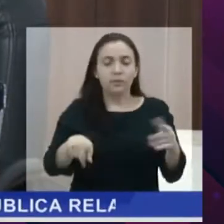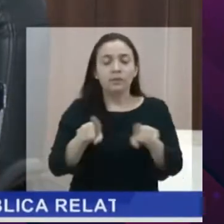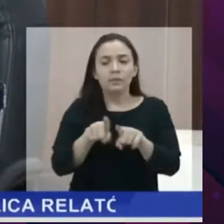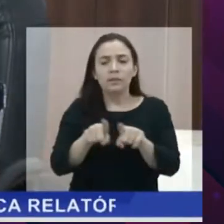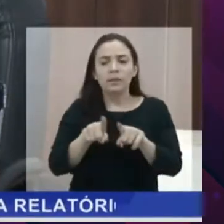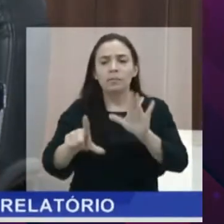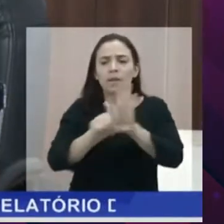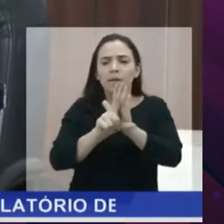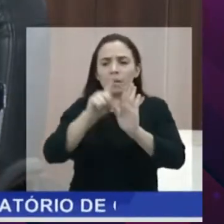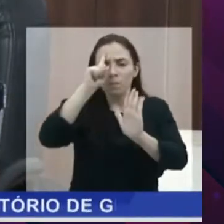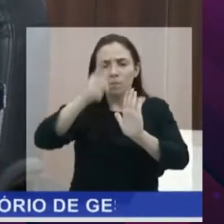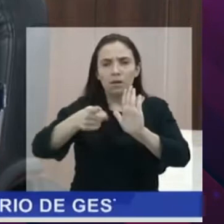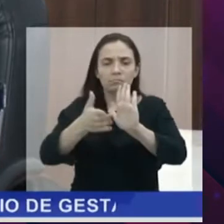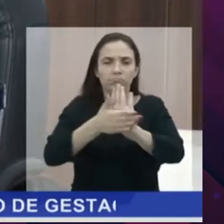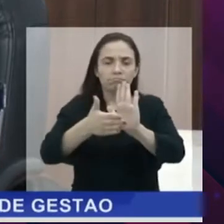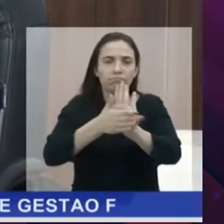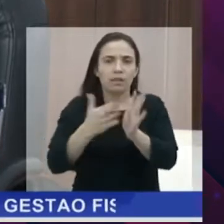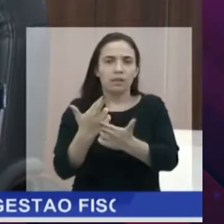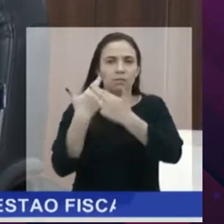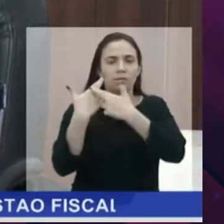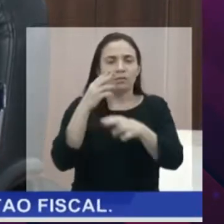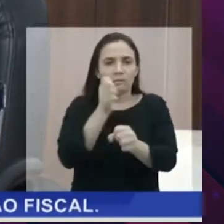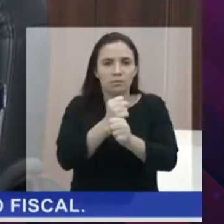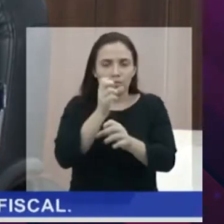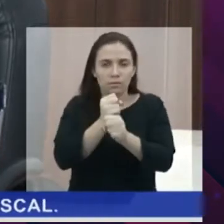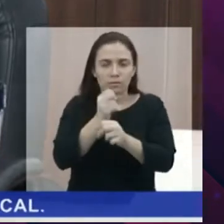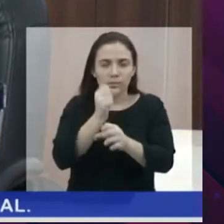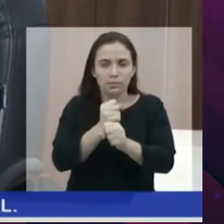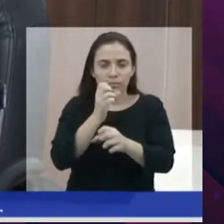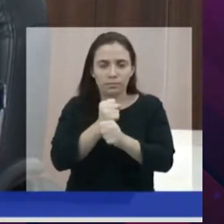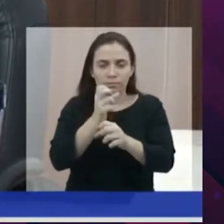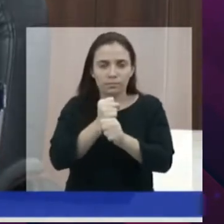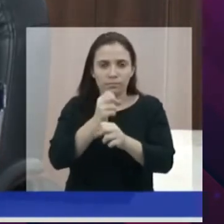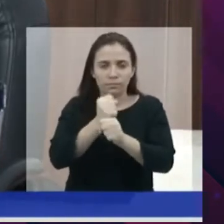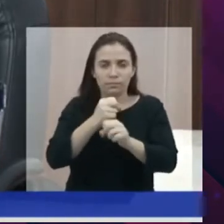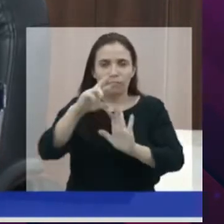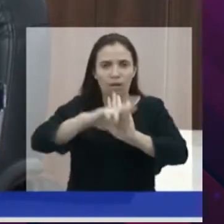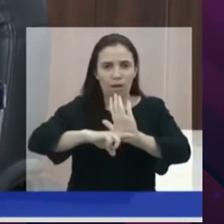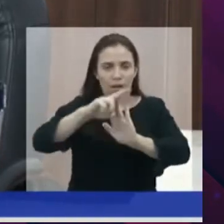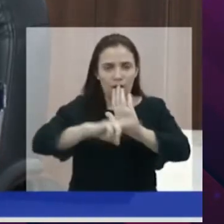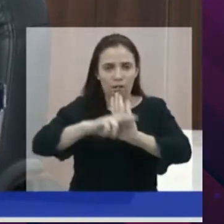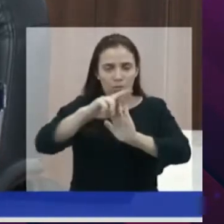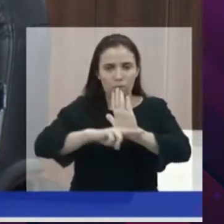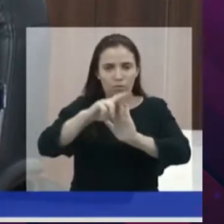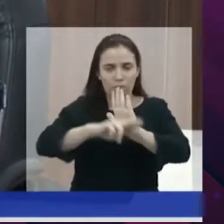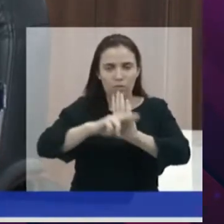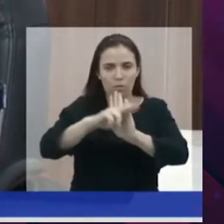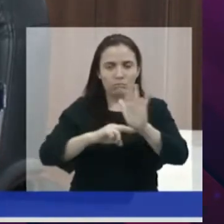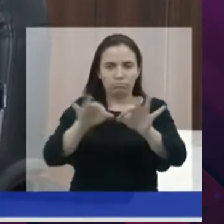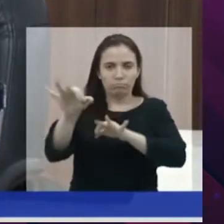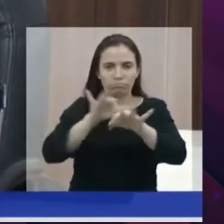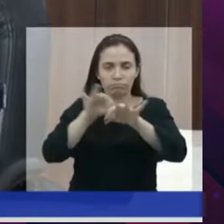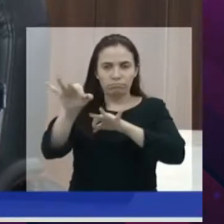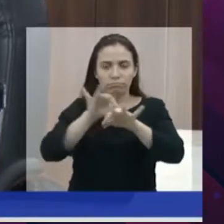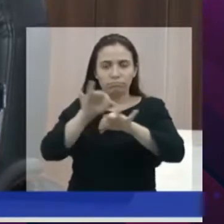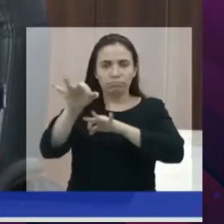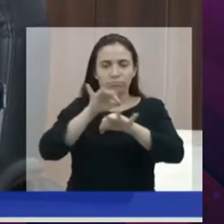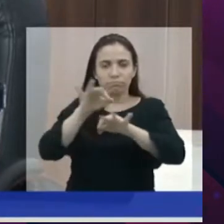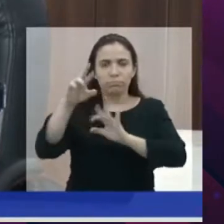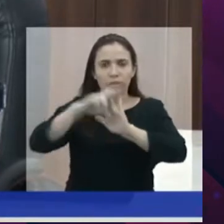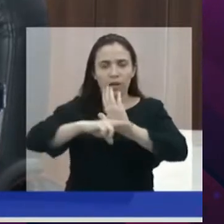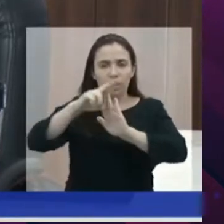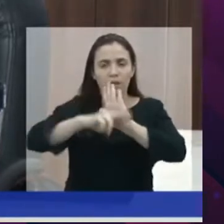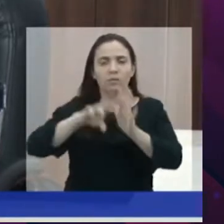Tem a janela de Libras Em toda a programação Da TV Fortaleza E isso é um avanço Porque é a primeira